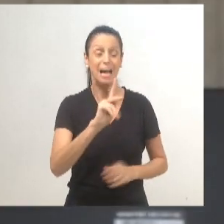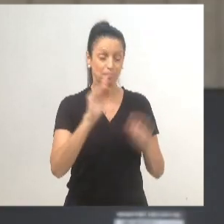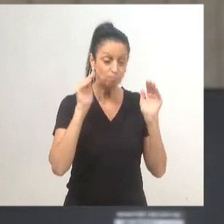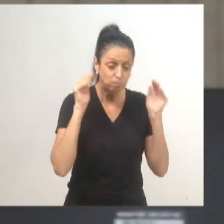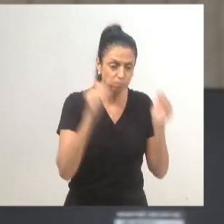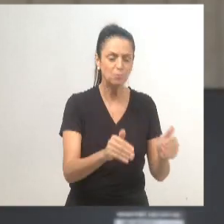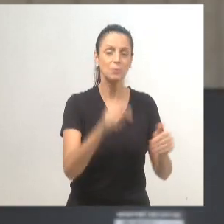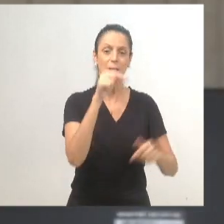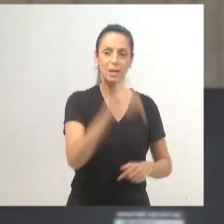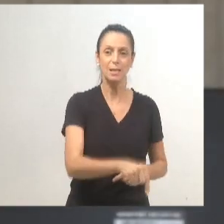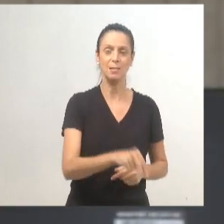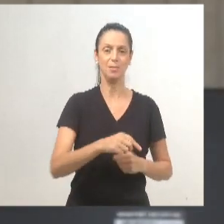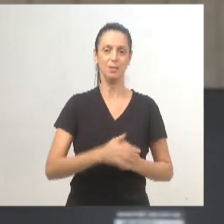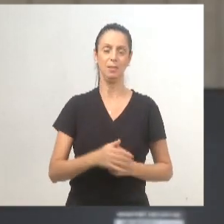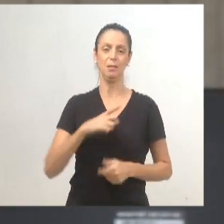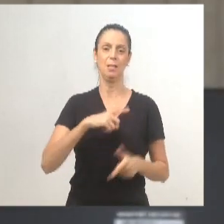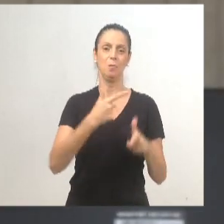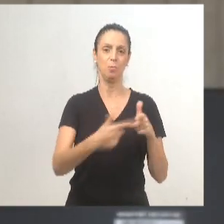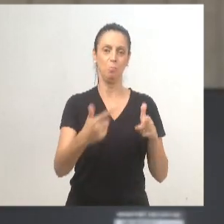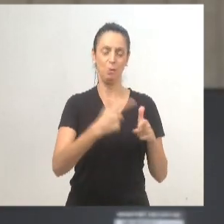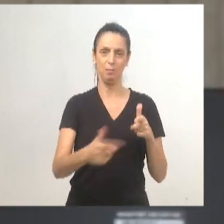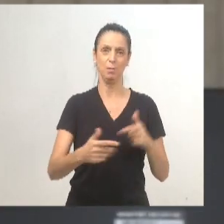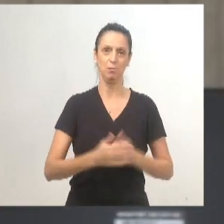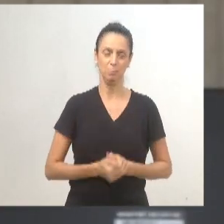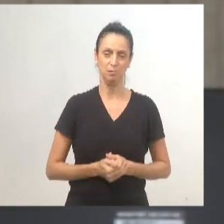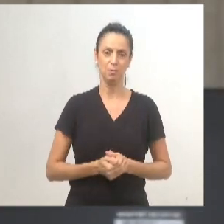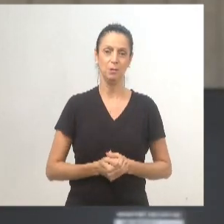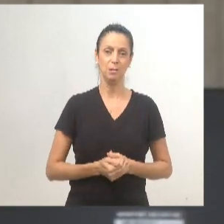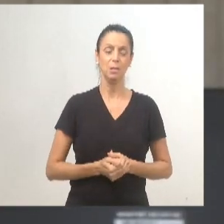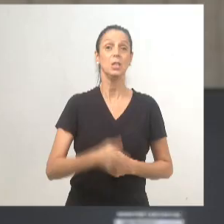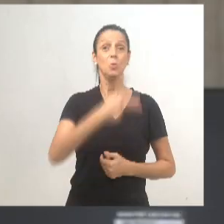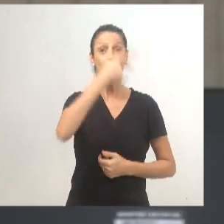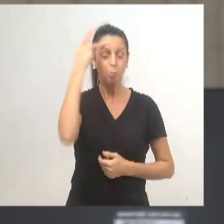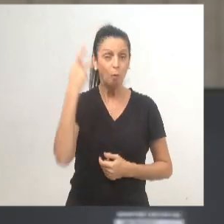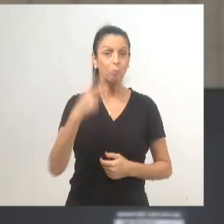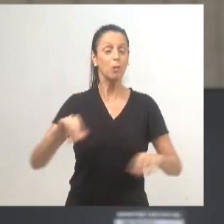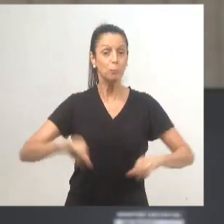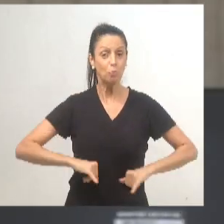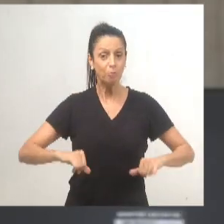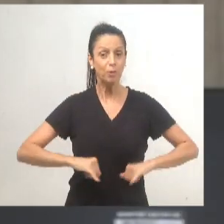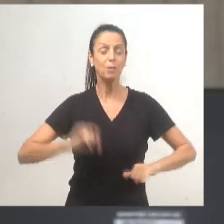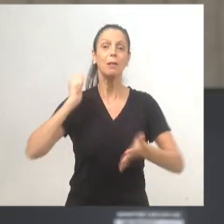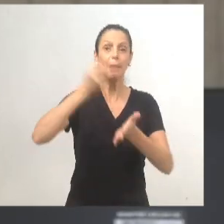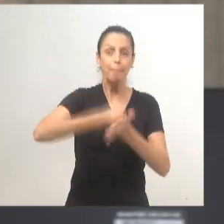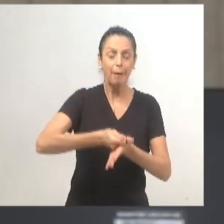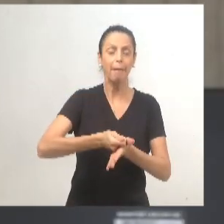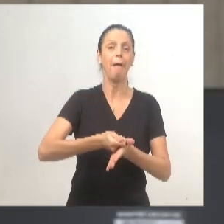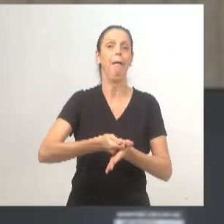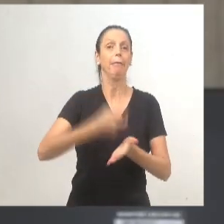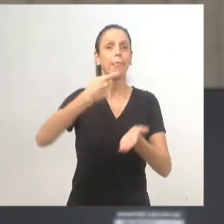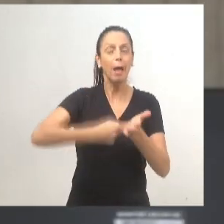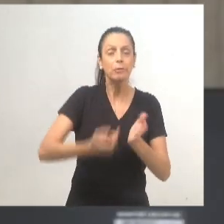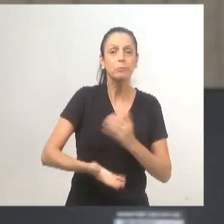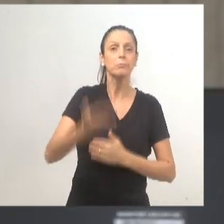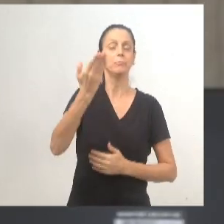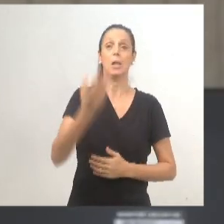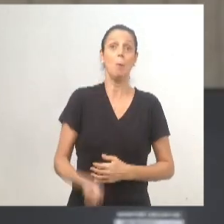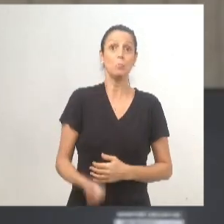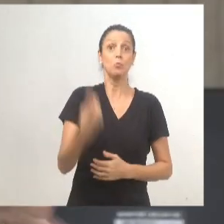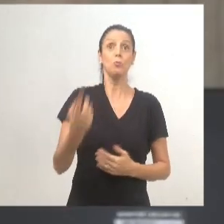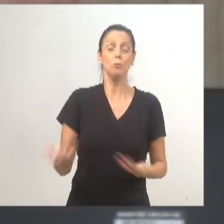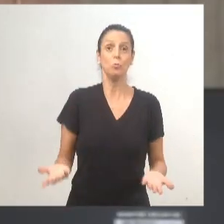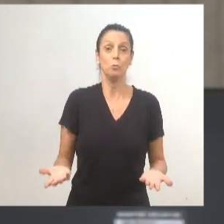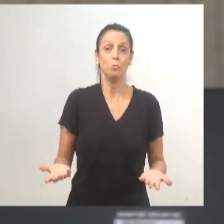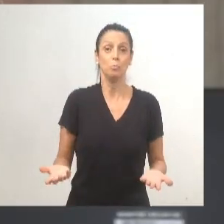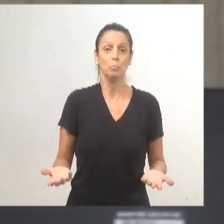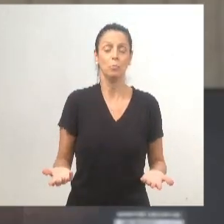fedendo mal, está catingando e está caindo nas costas do povo da nossa cidade, que vai ter que pagar algo totalmente absurdo.